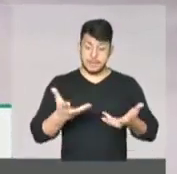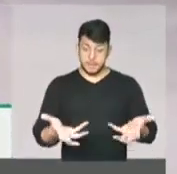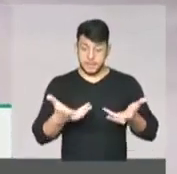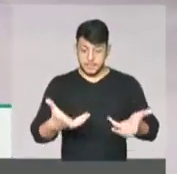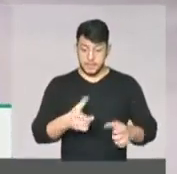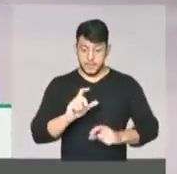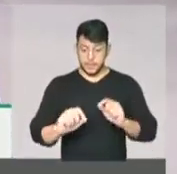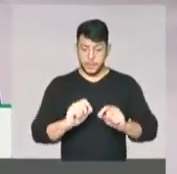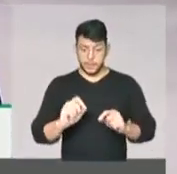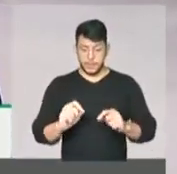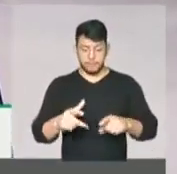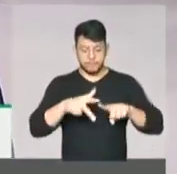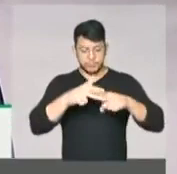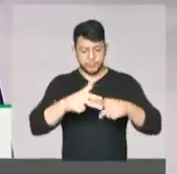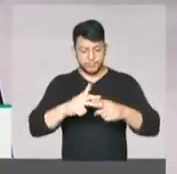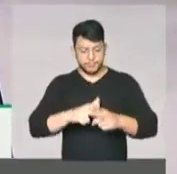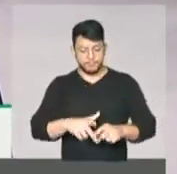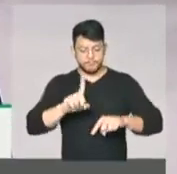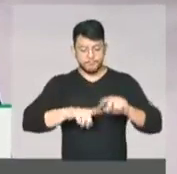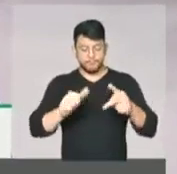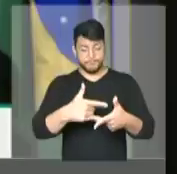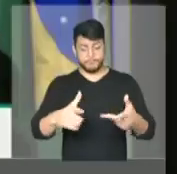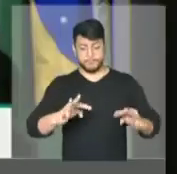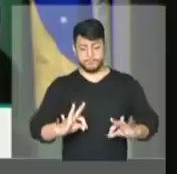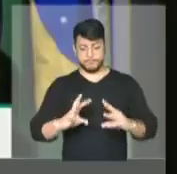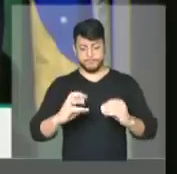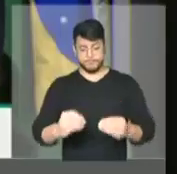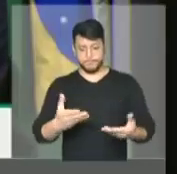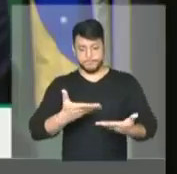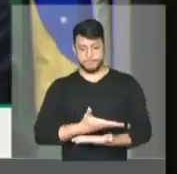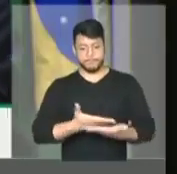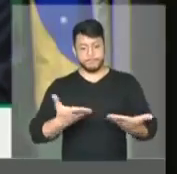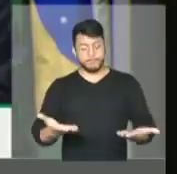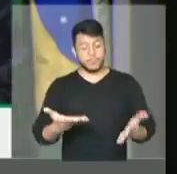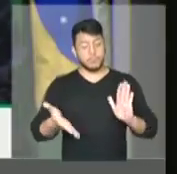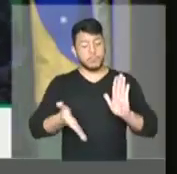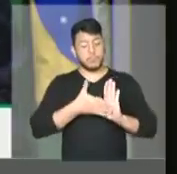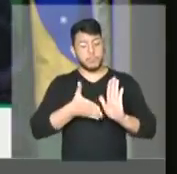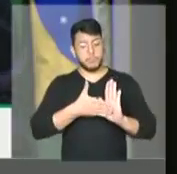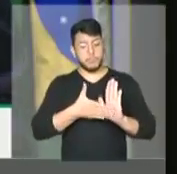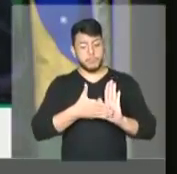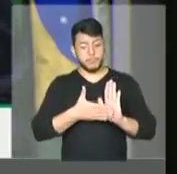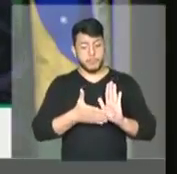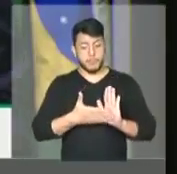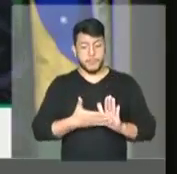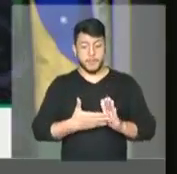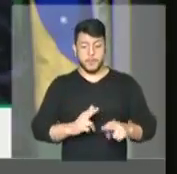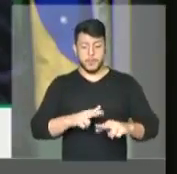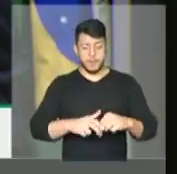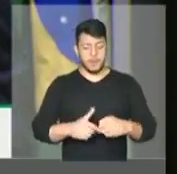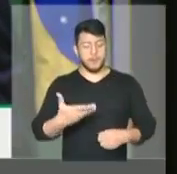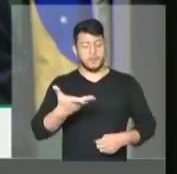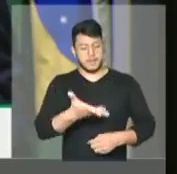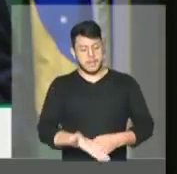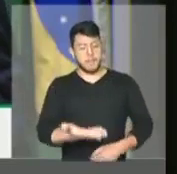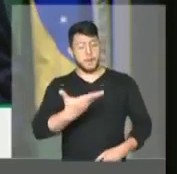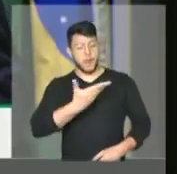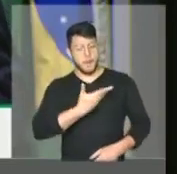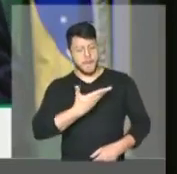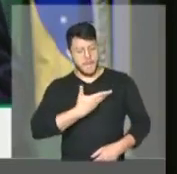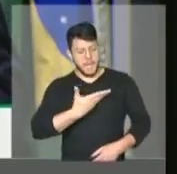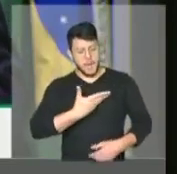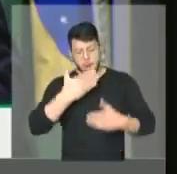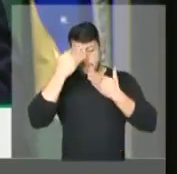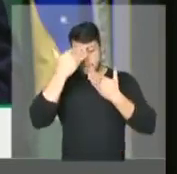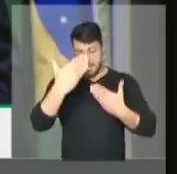produzir alimento. Muito obrigado, deputado Zé Silva, você é um querido amigo e um excelente parlamentar e que enobrece muito essa